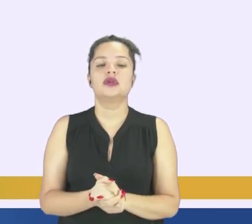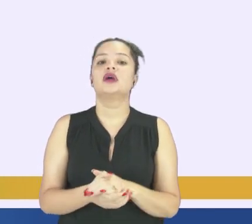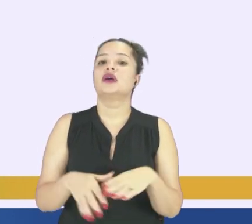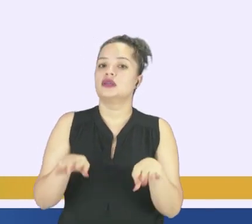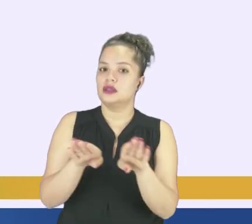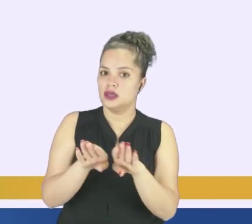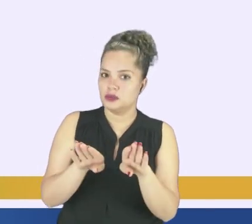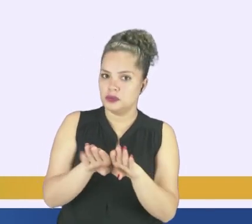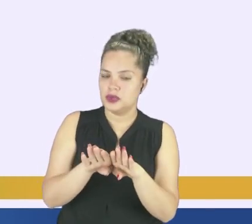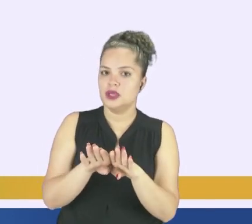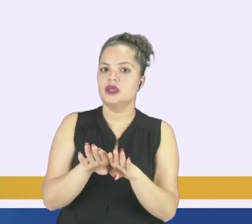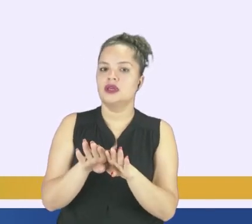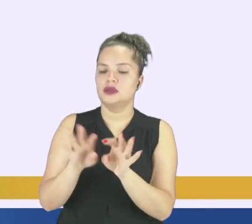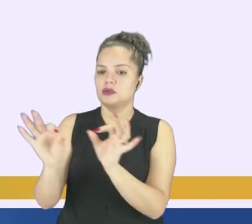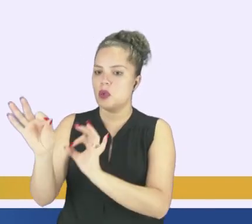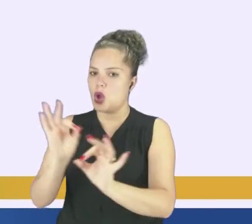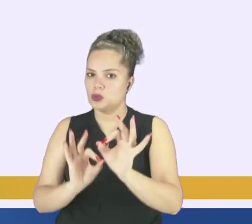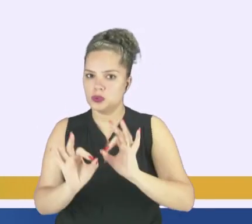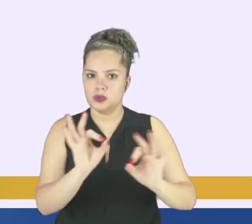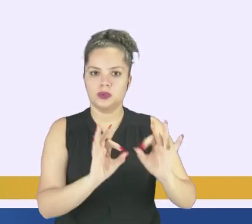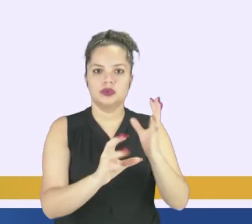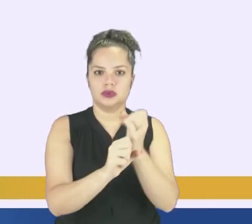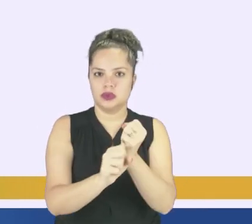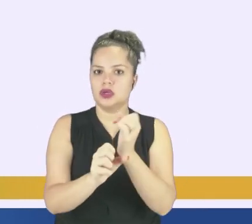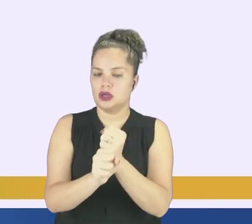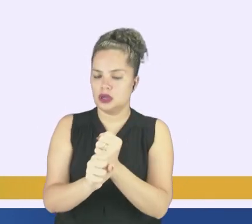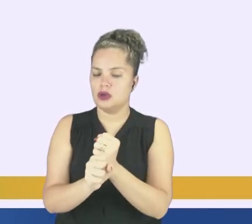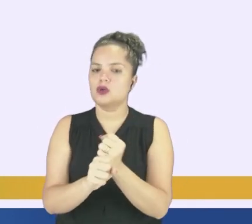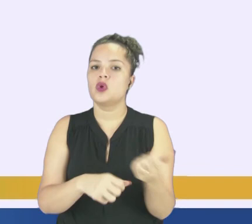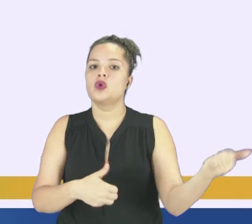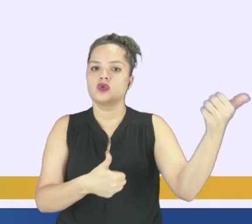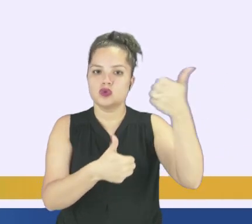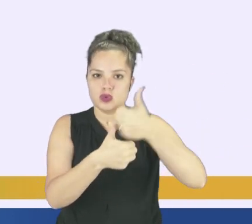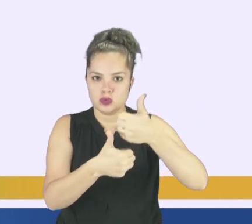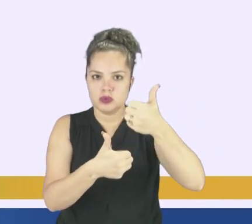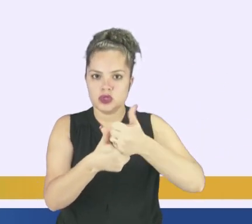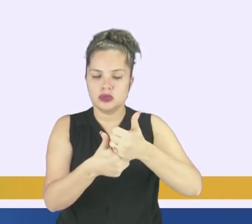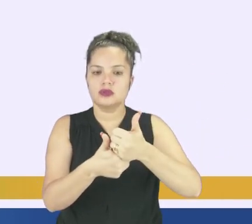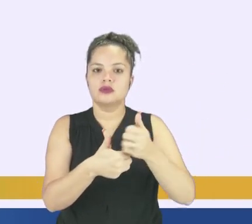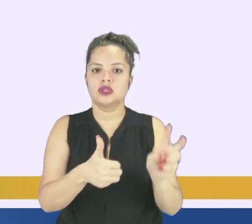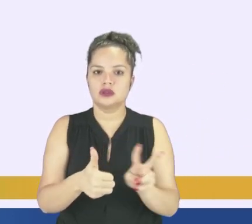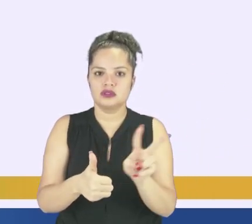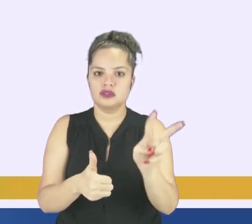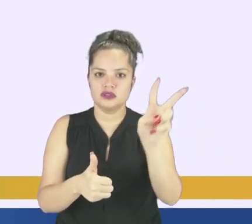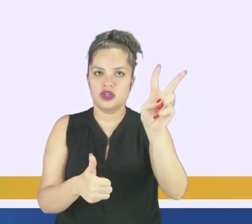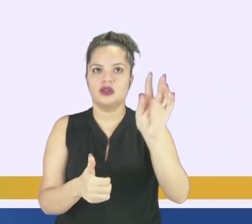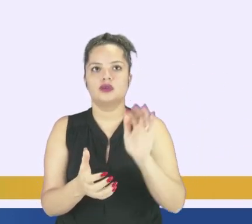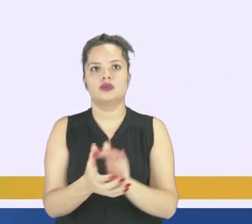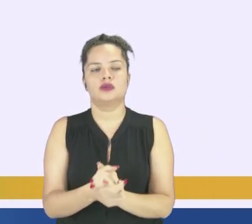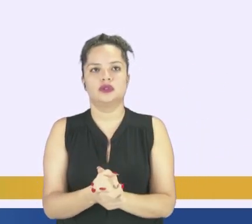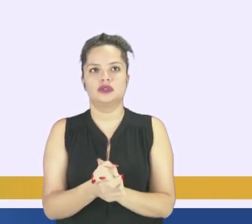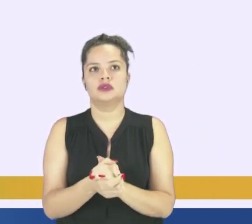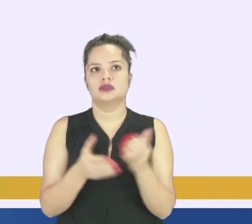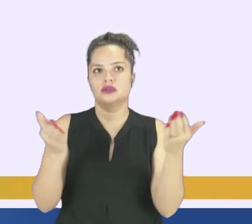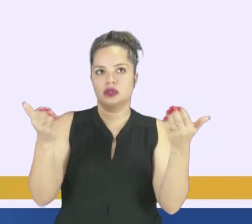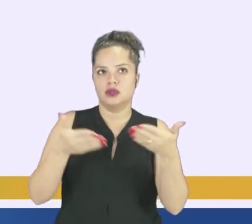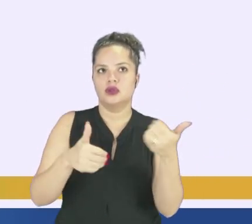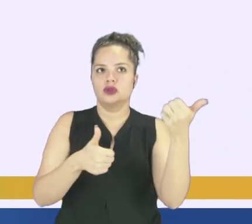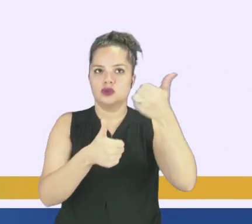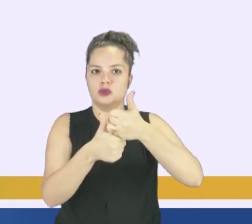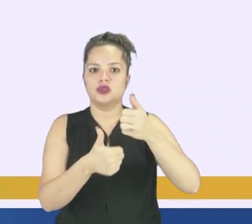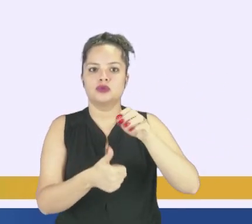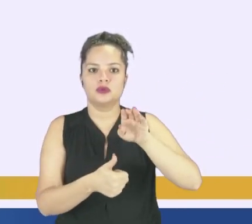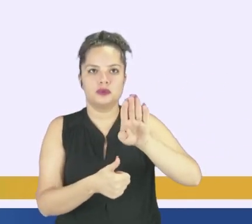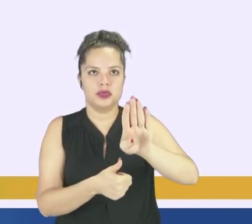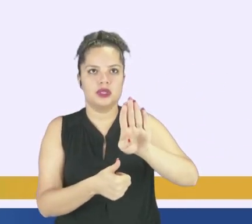vamos proceder para as outras equações, fazendo a substituição com os valores encontrados acima. Então, nós teremos o